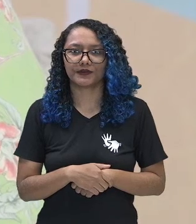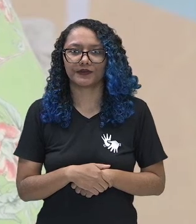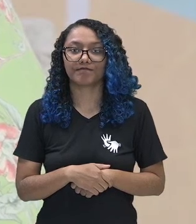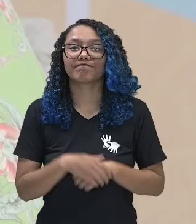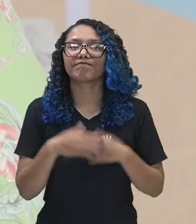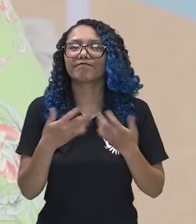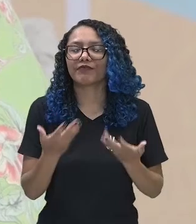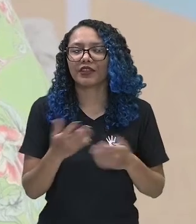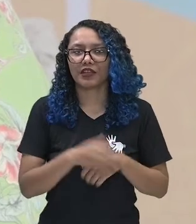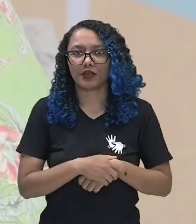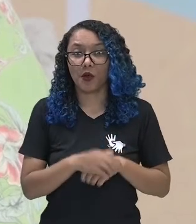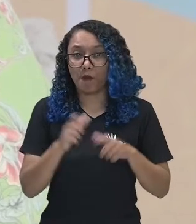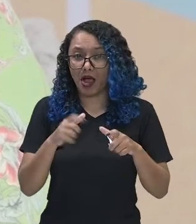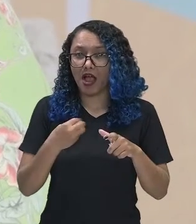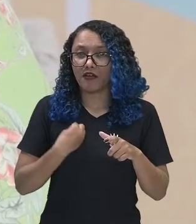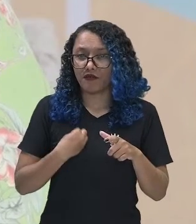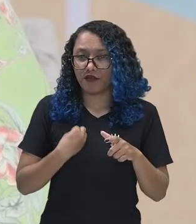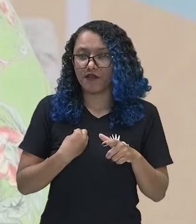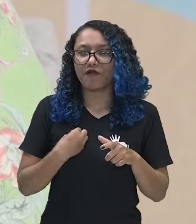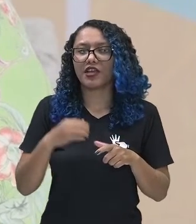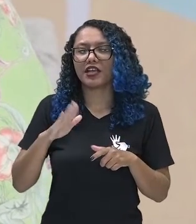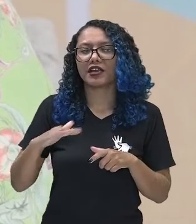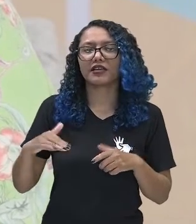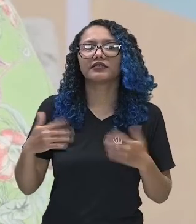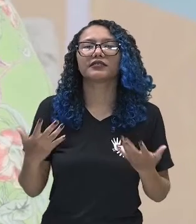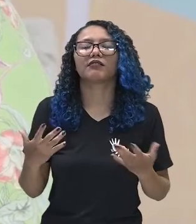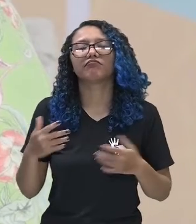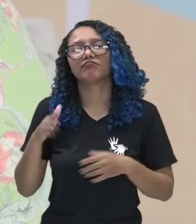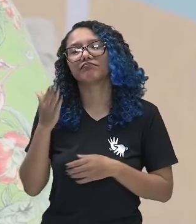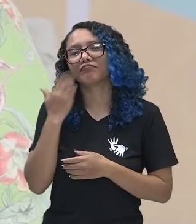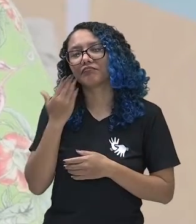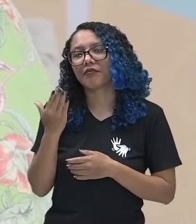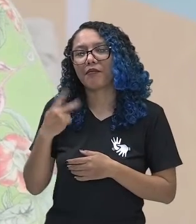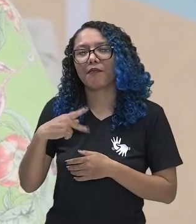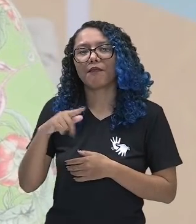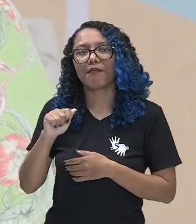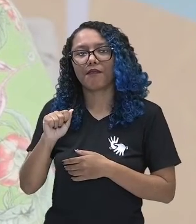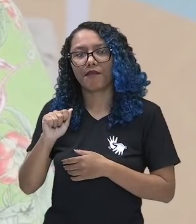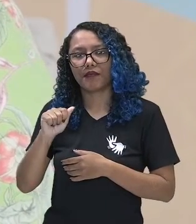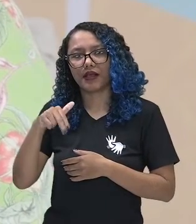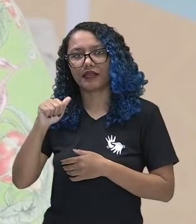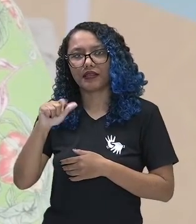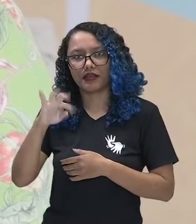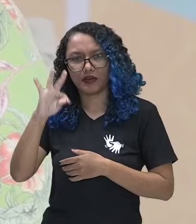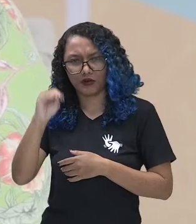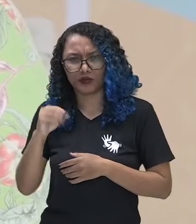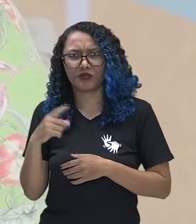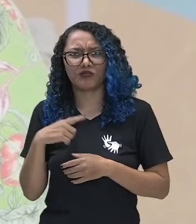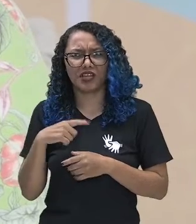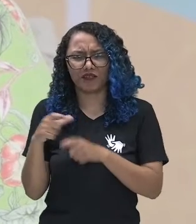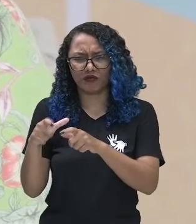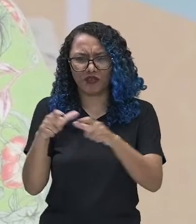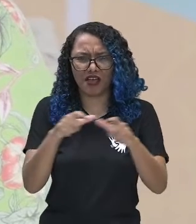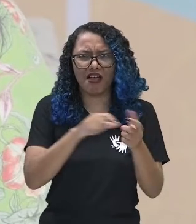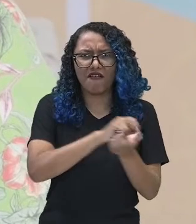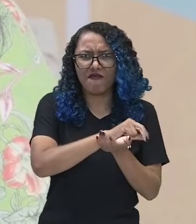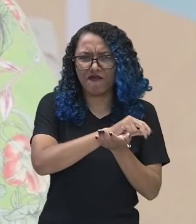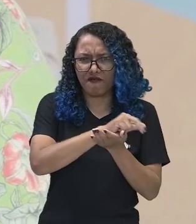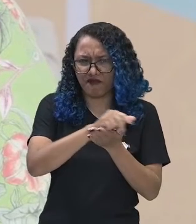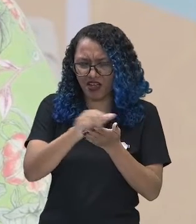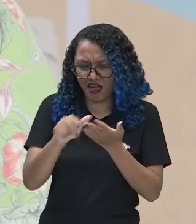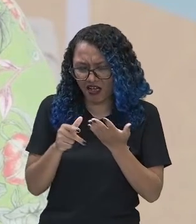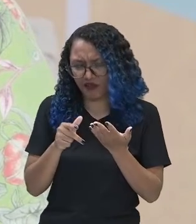O bairro da minha infância foi o Planalto. Ele é composto de vários conjuntos, como Campos Elíseos,